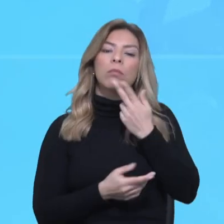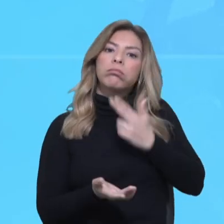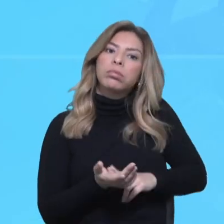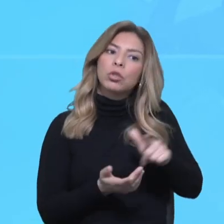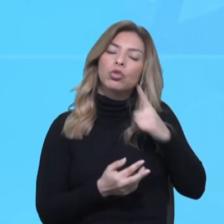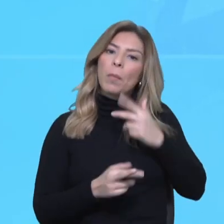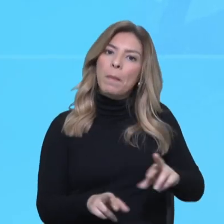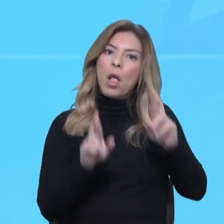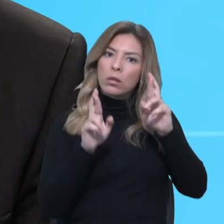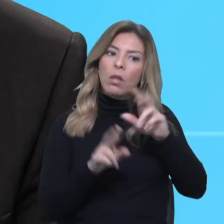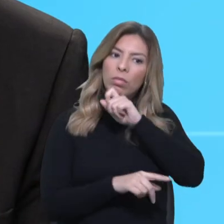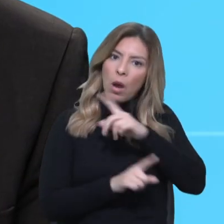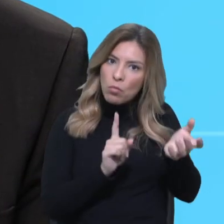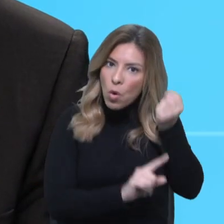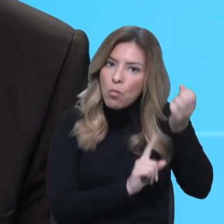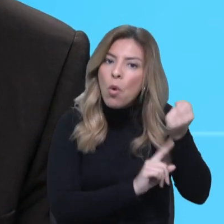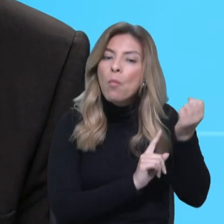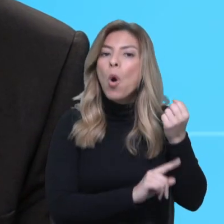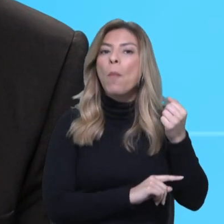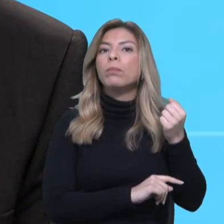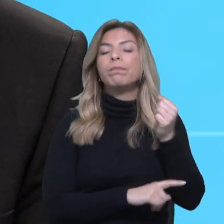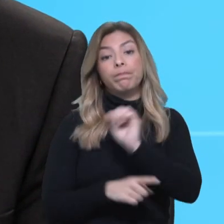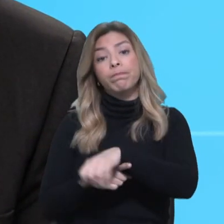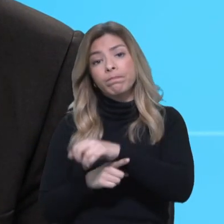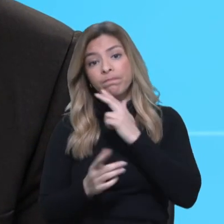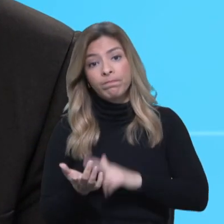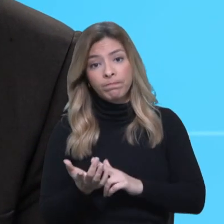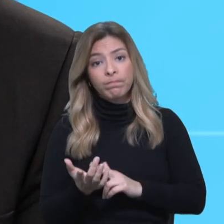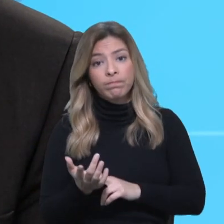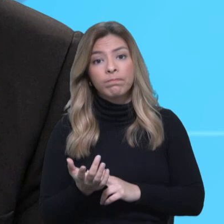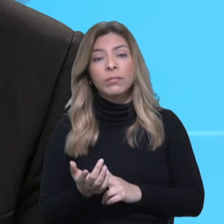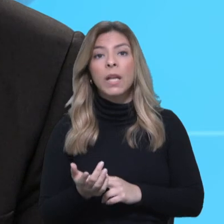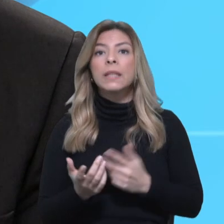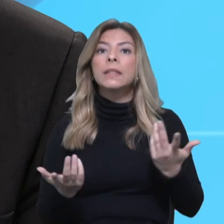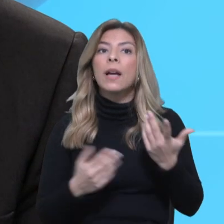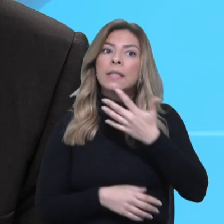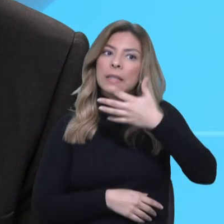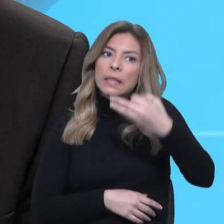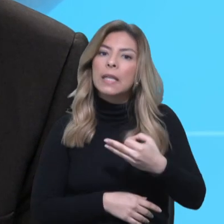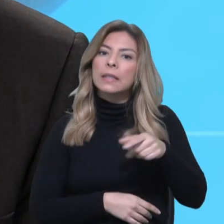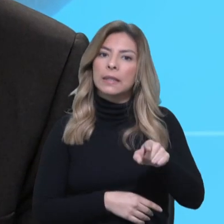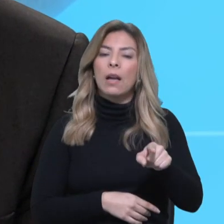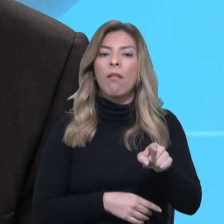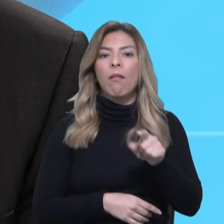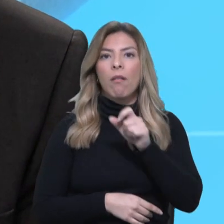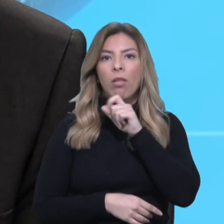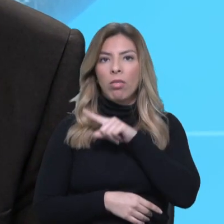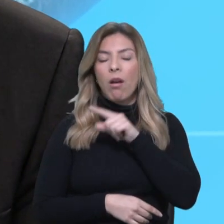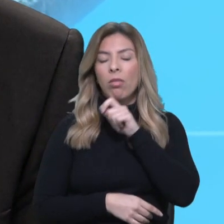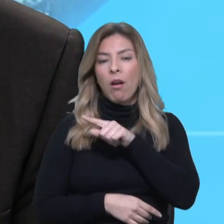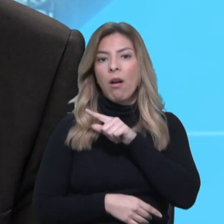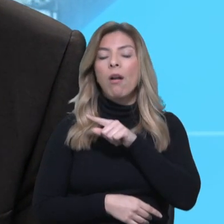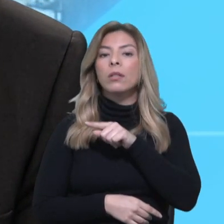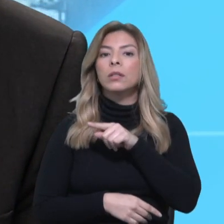que é possível chegar a essa essência. Sim, ter a certeza que é possível chegar lá,